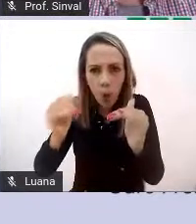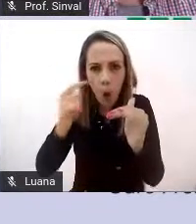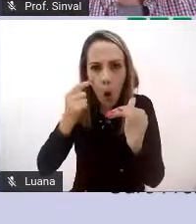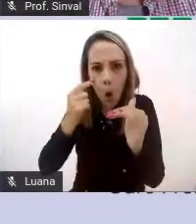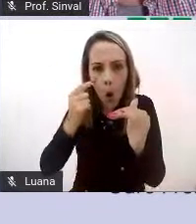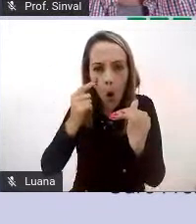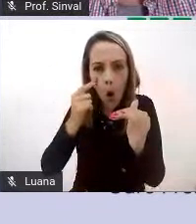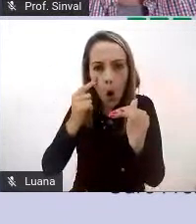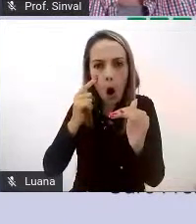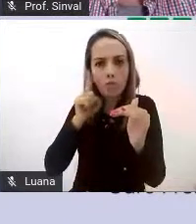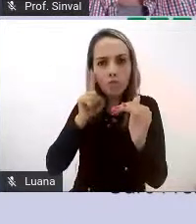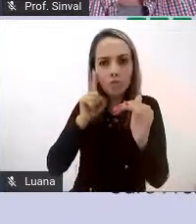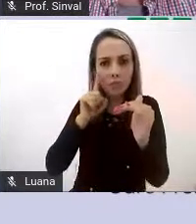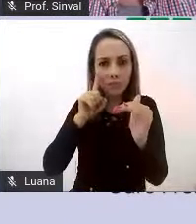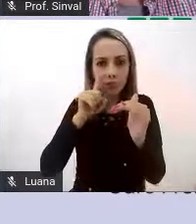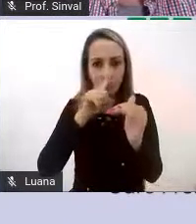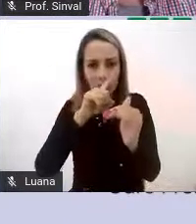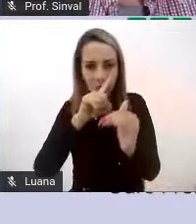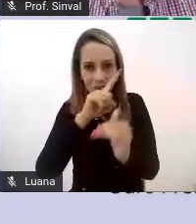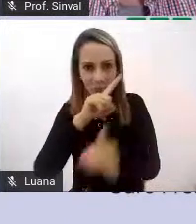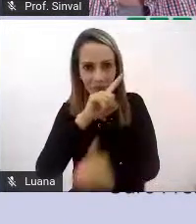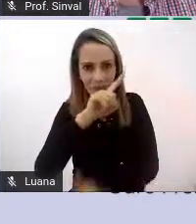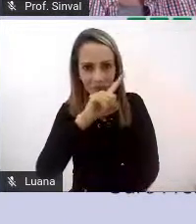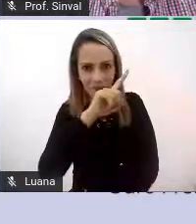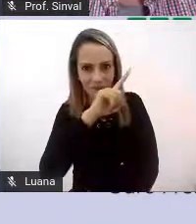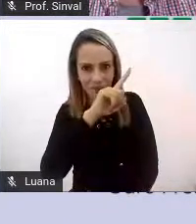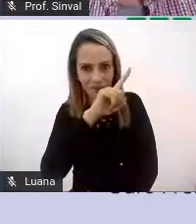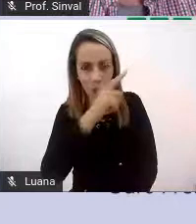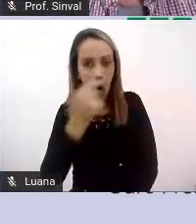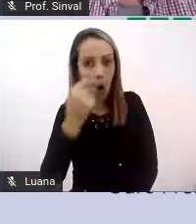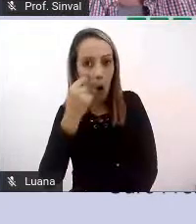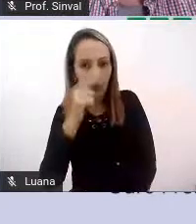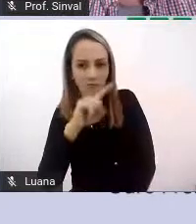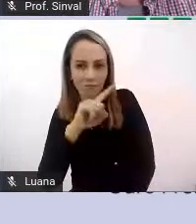Aí, vai bem no meio dessa imagem onde você vai com o cursor.